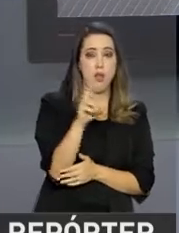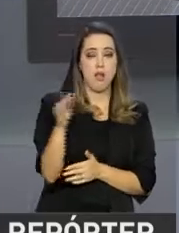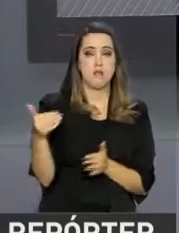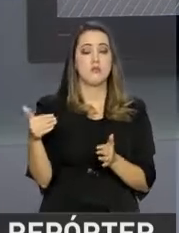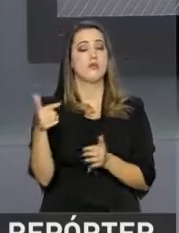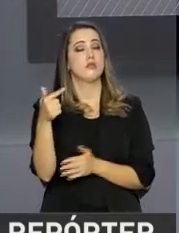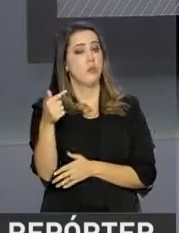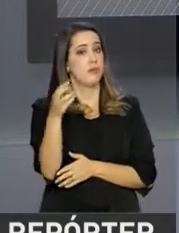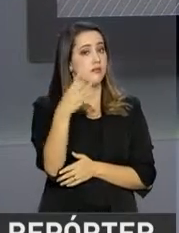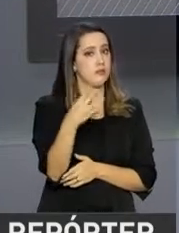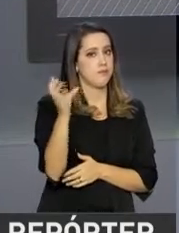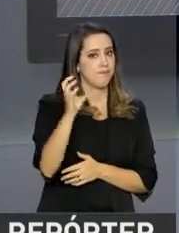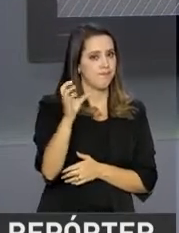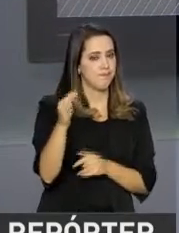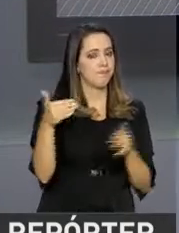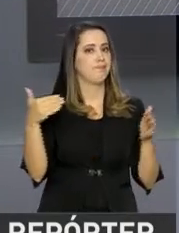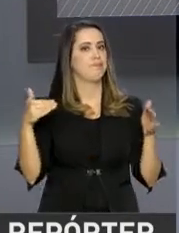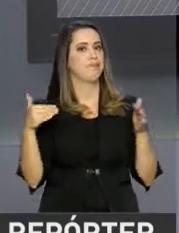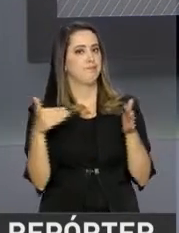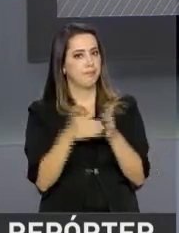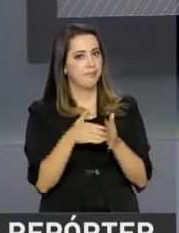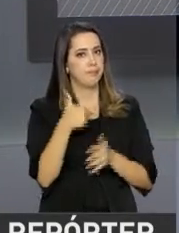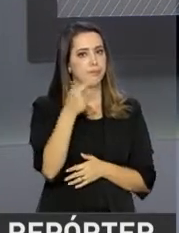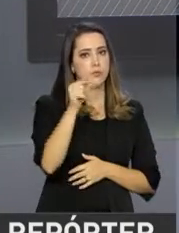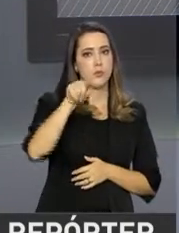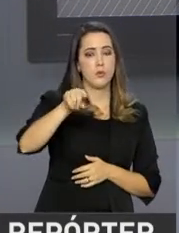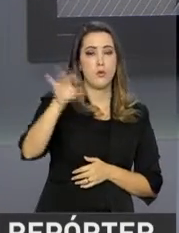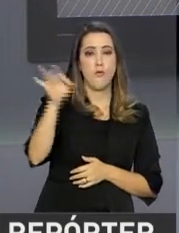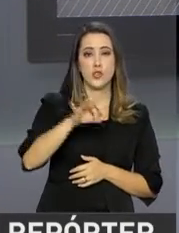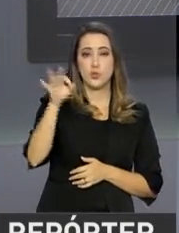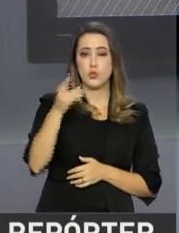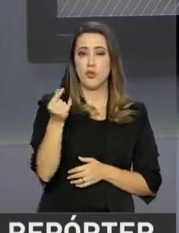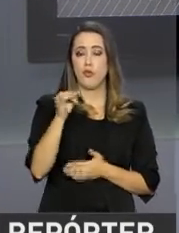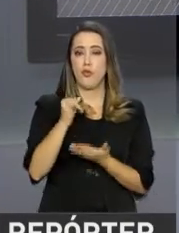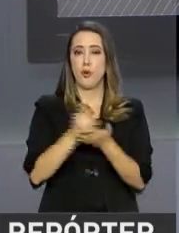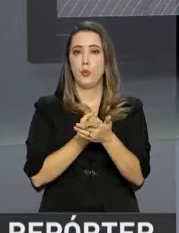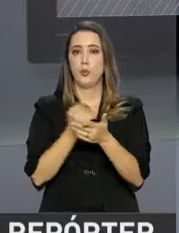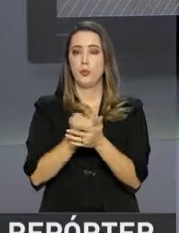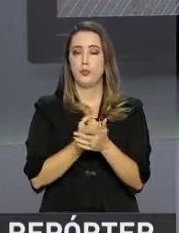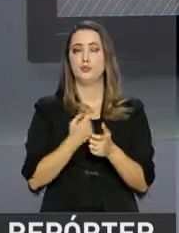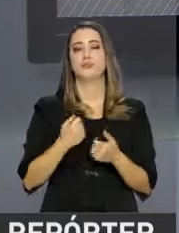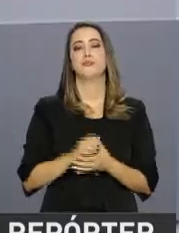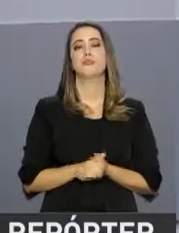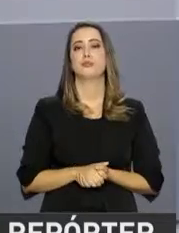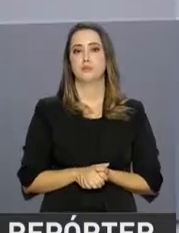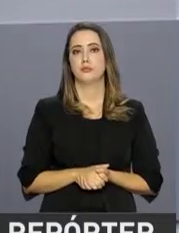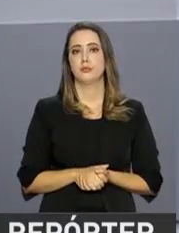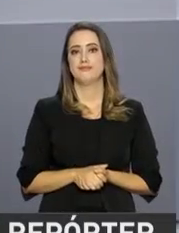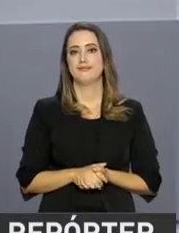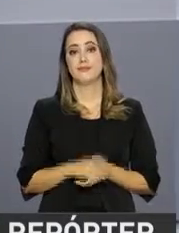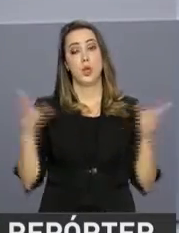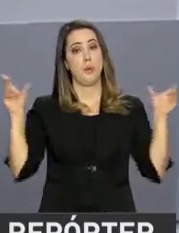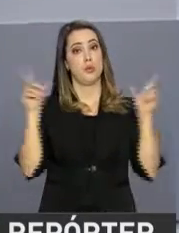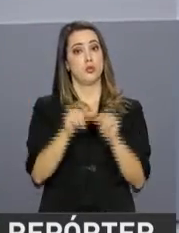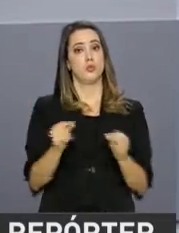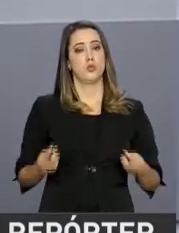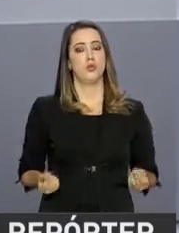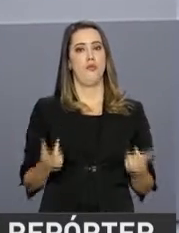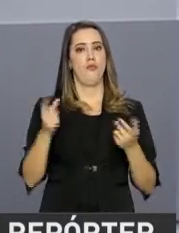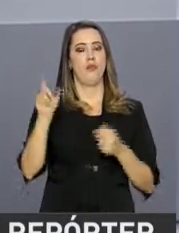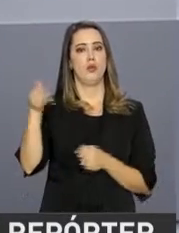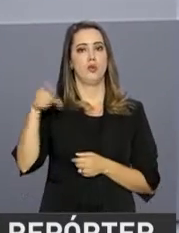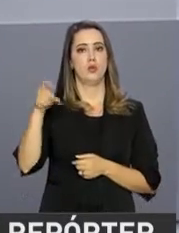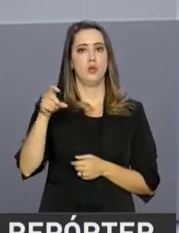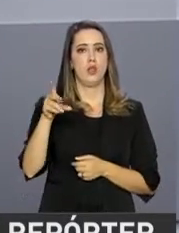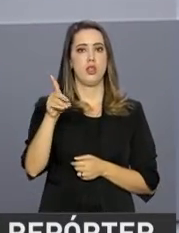74 centavos e máxima de 20% do imposto devido para diminuir o custo do cartão de